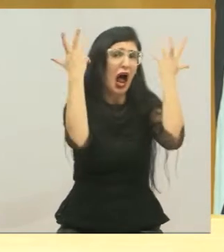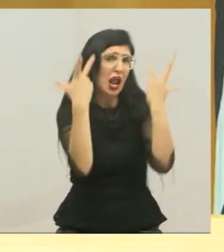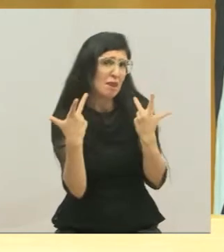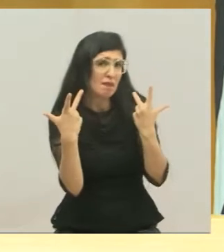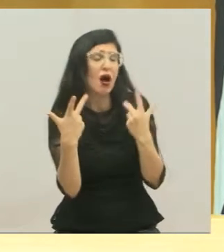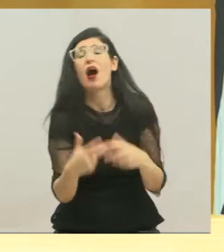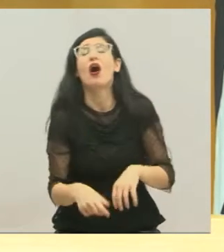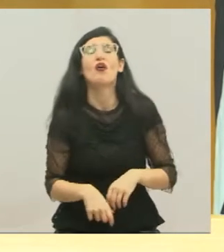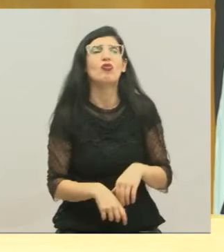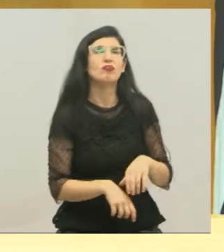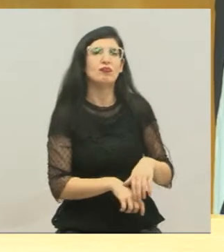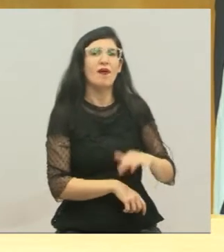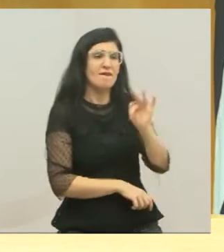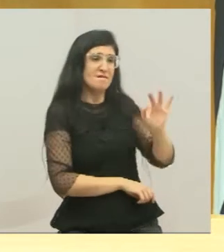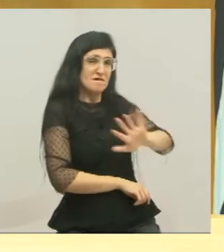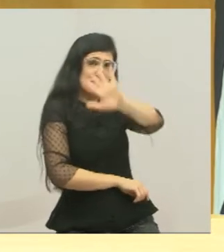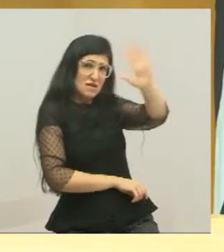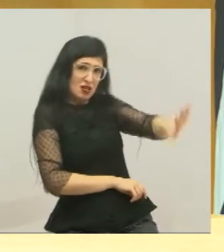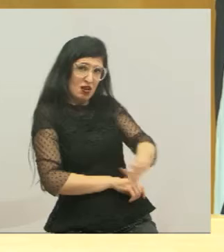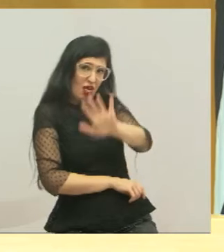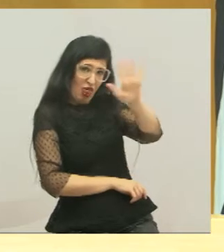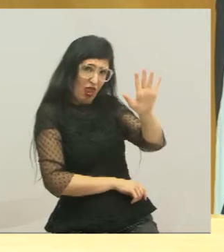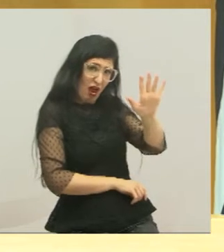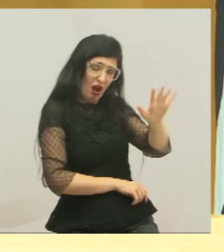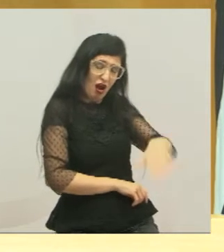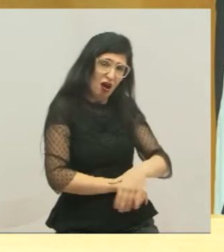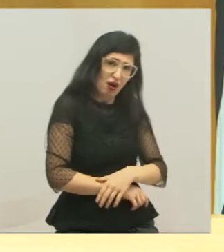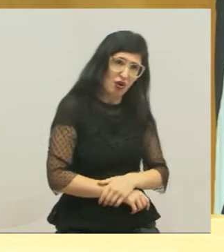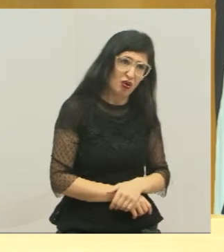Federal pode sofrer aí é